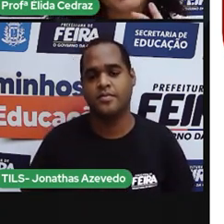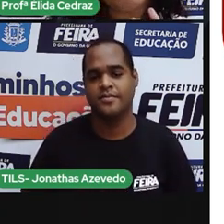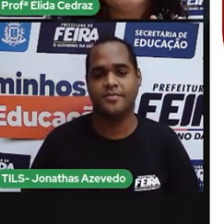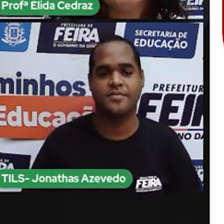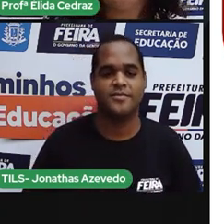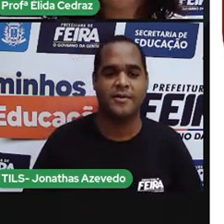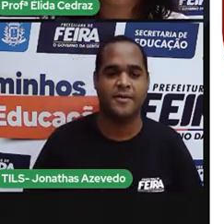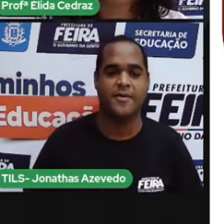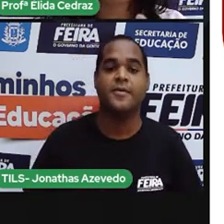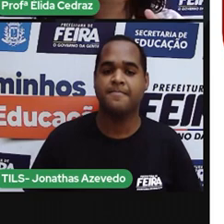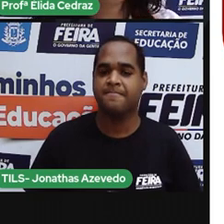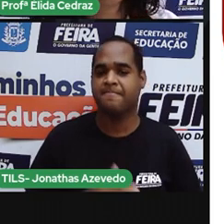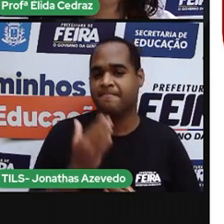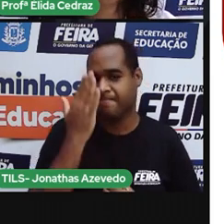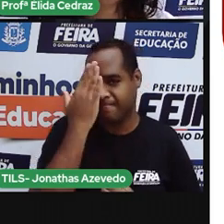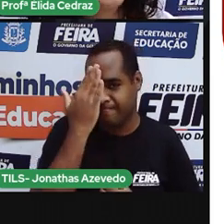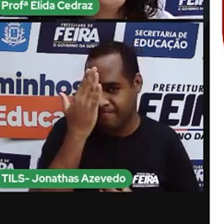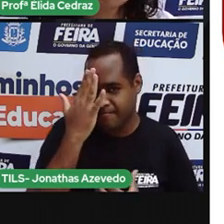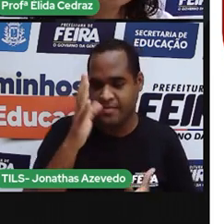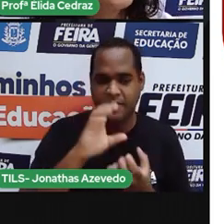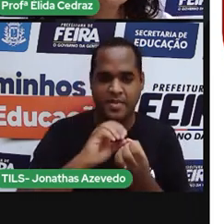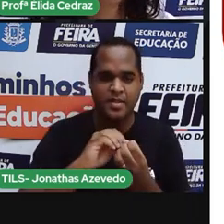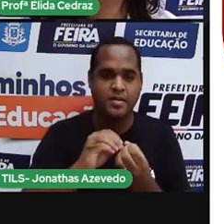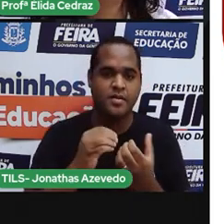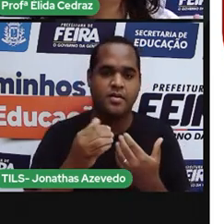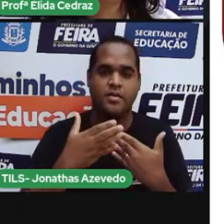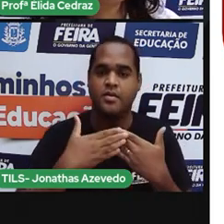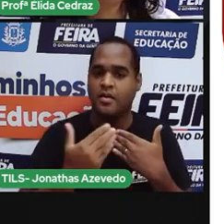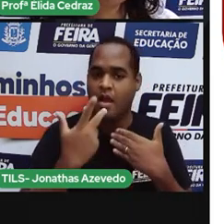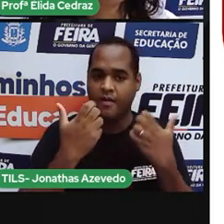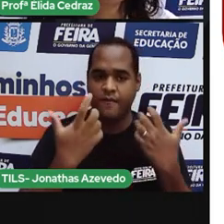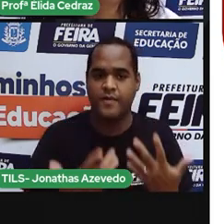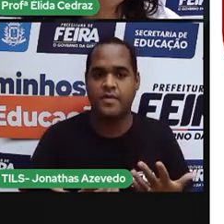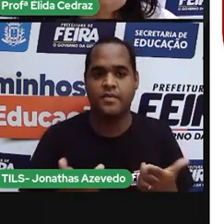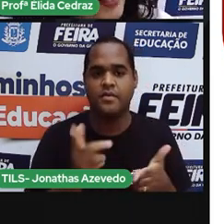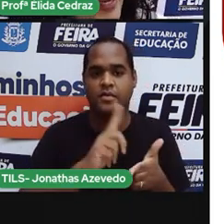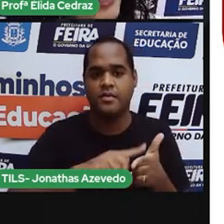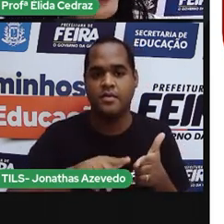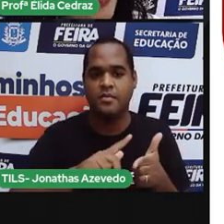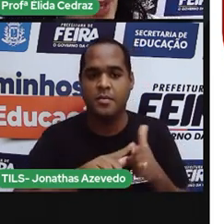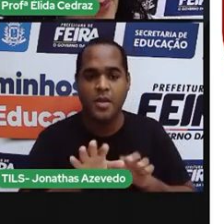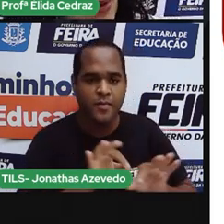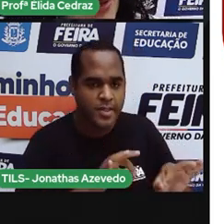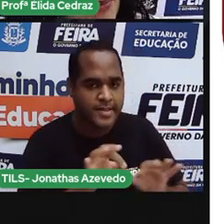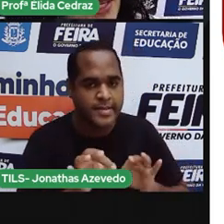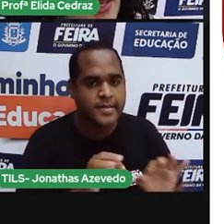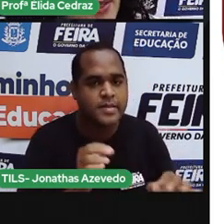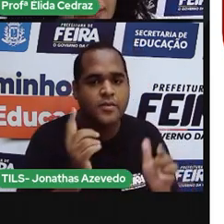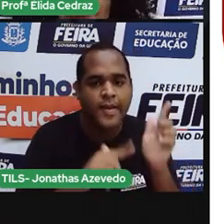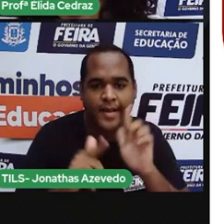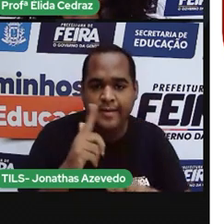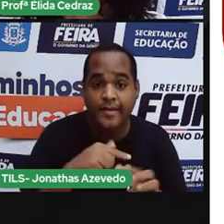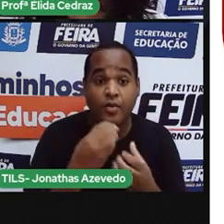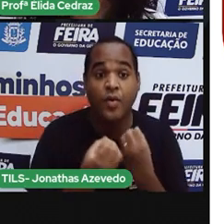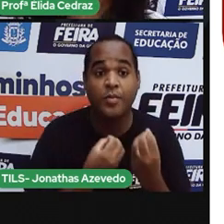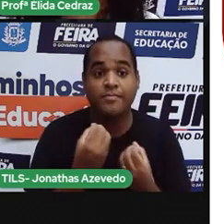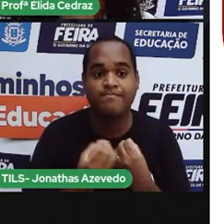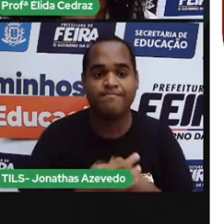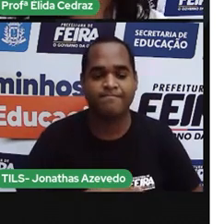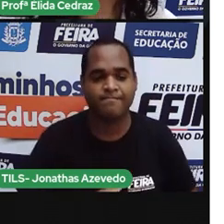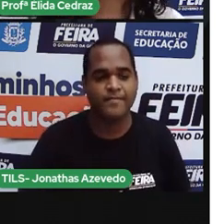Vocês sabiam que nós podemos usar mais de uma estratégia para resolver probleminhas?